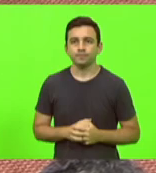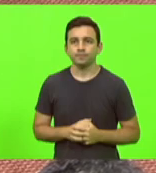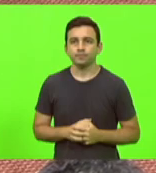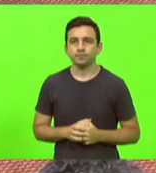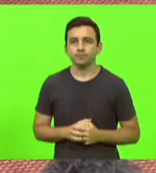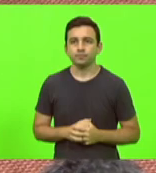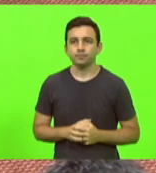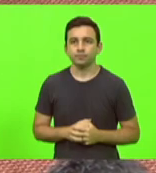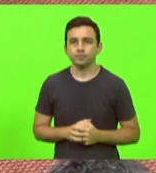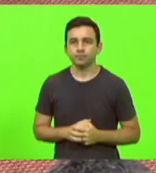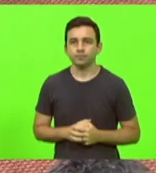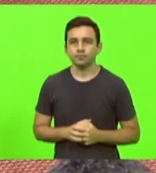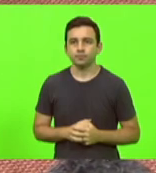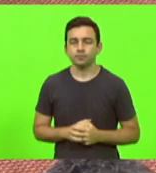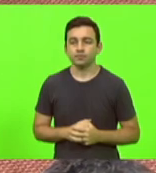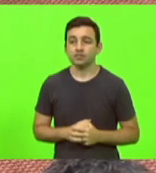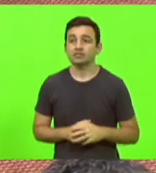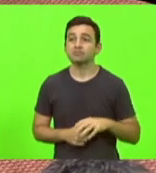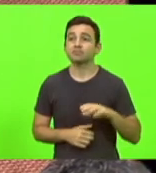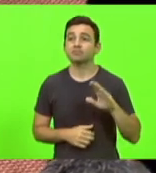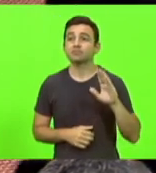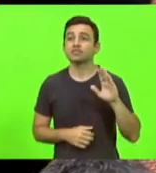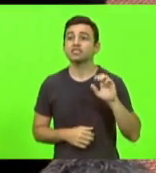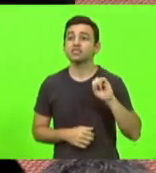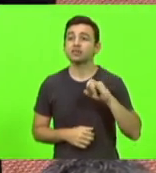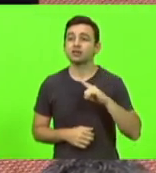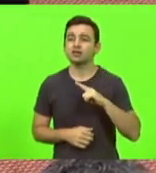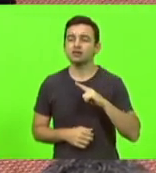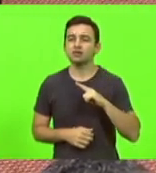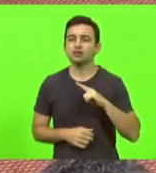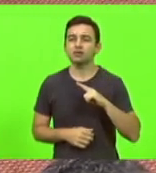Senhor presidente, se ainda tiver alguns segundos...